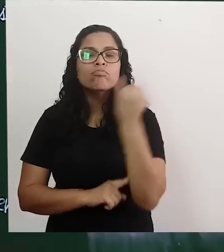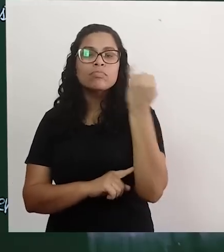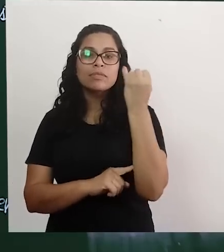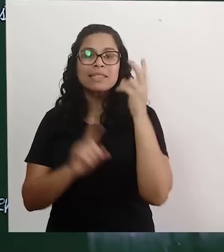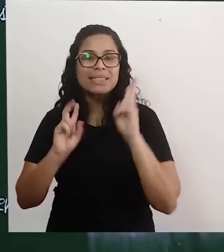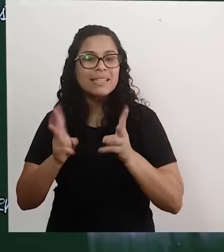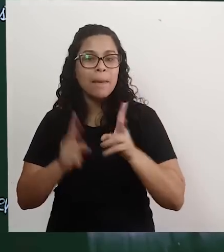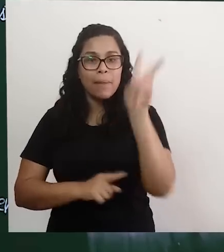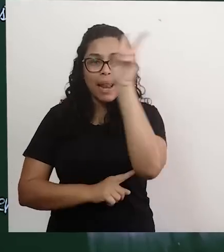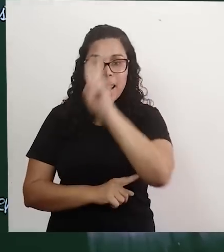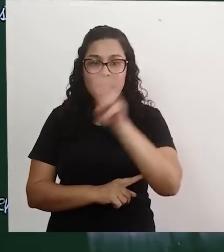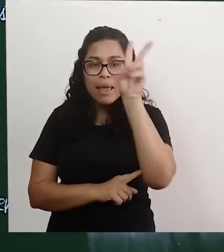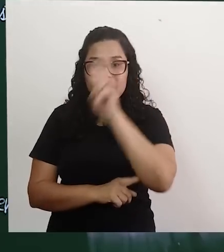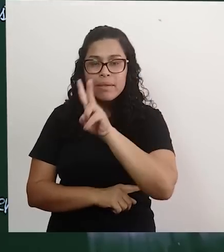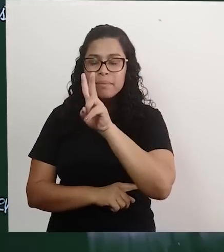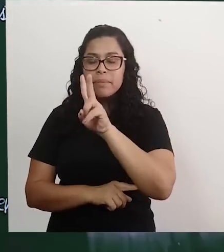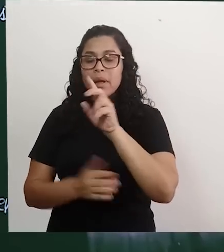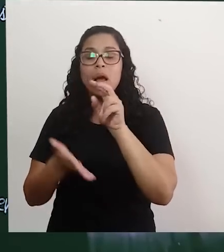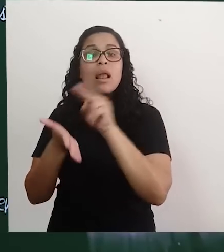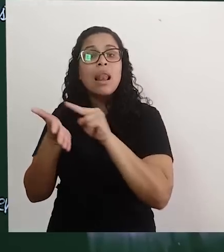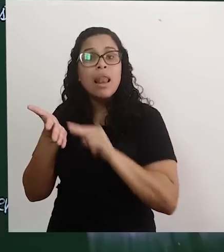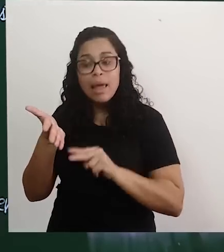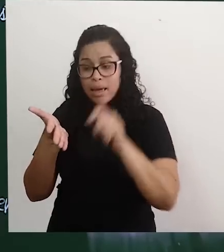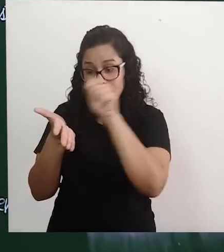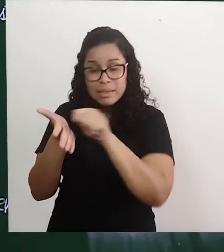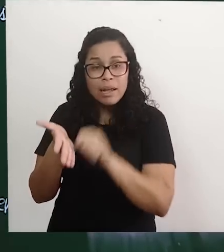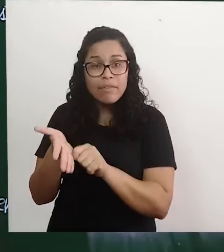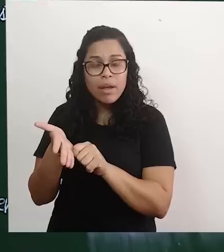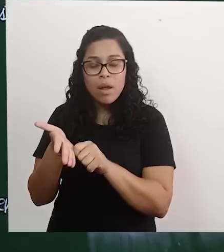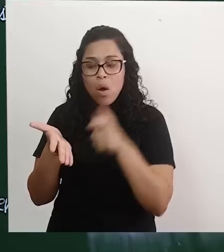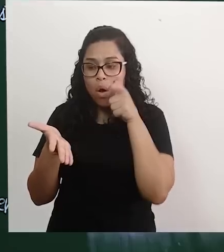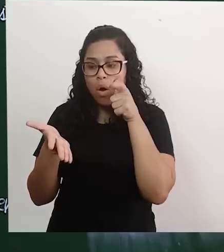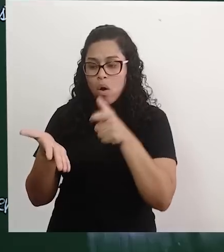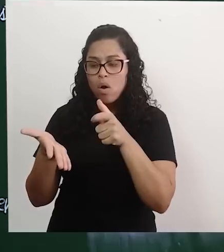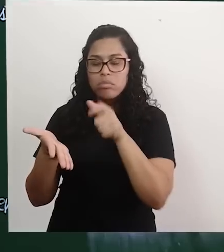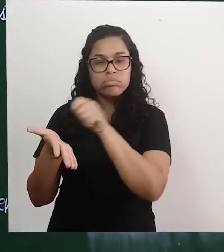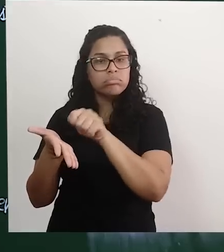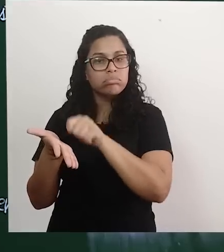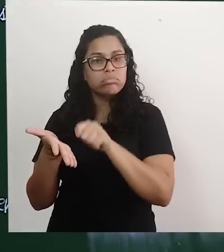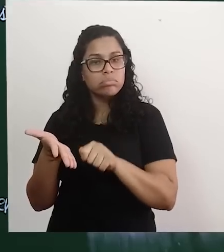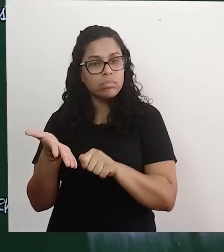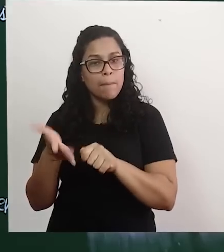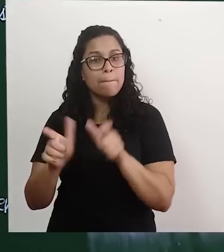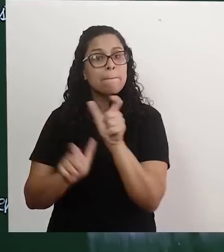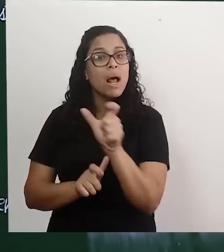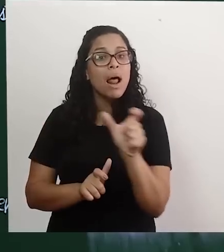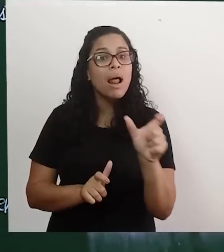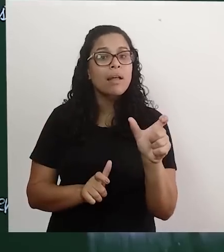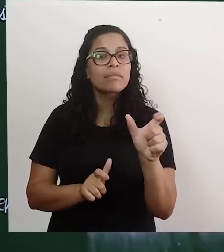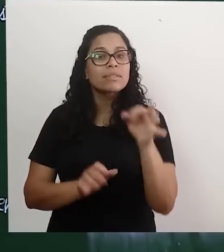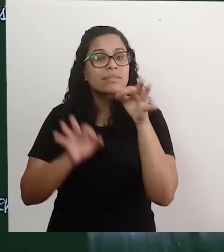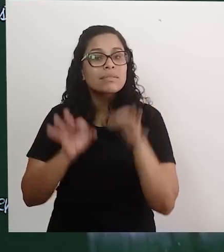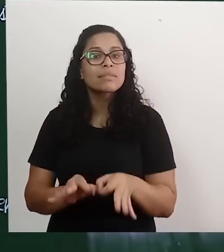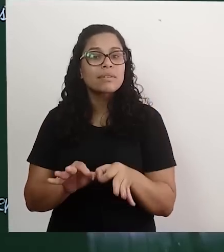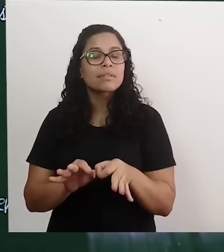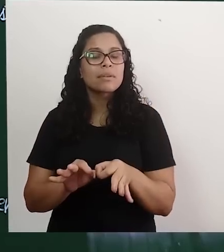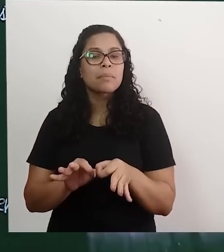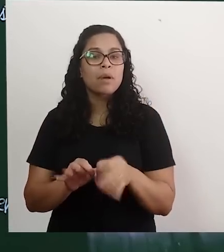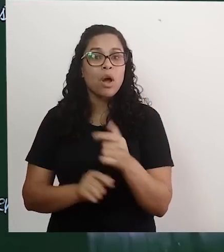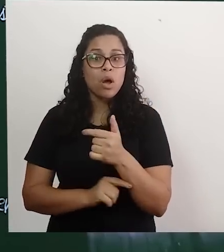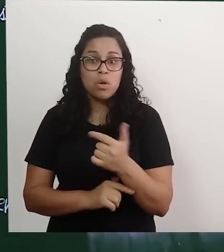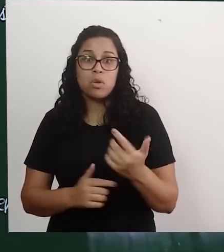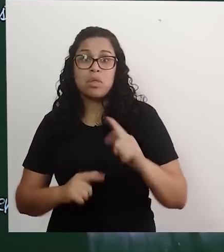ler, escrever, consultar dicionários, observar nos textos que você lê e que você produz a escrita das palavras para que você não caia em